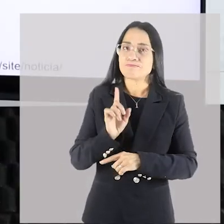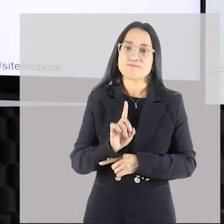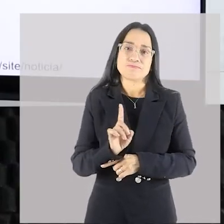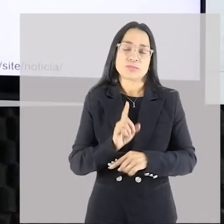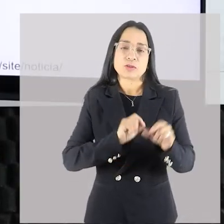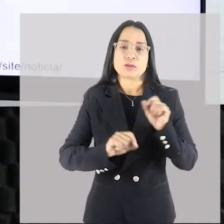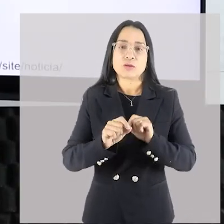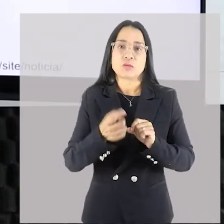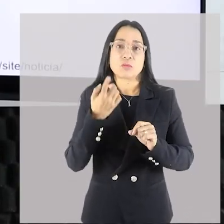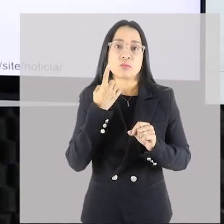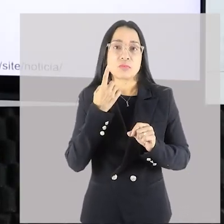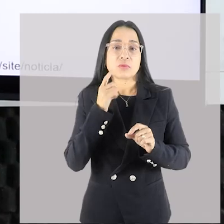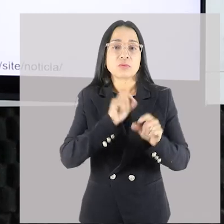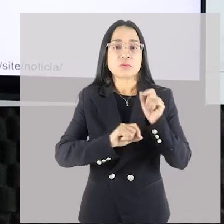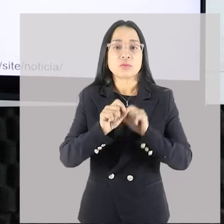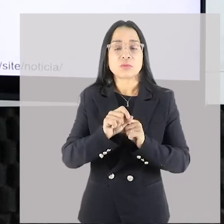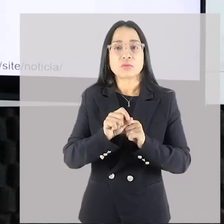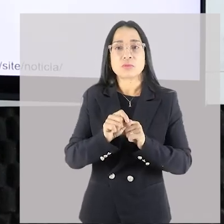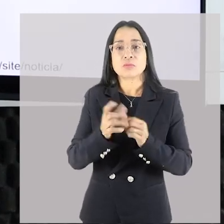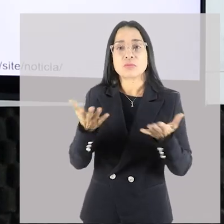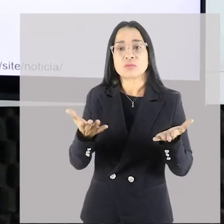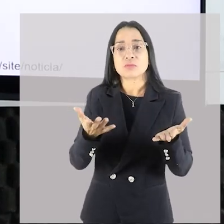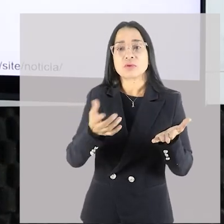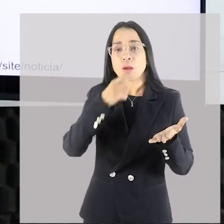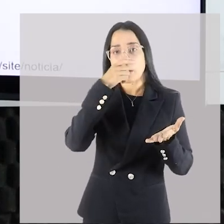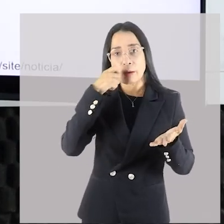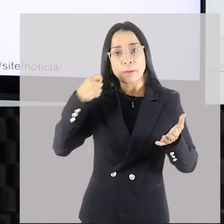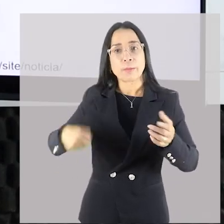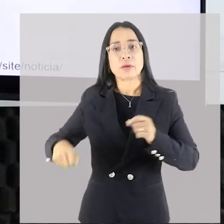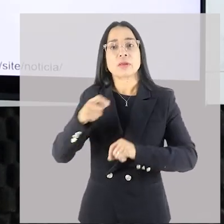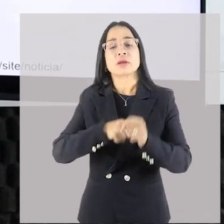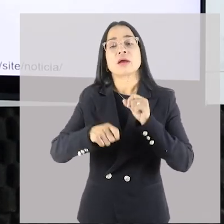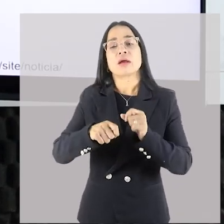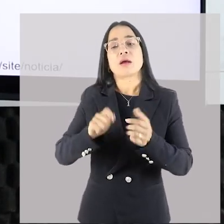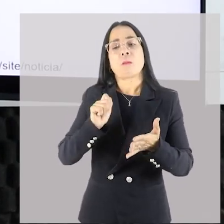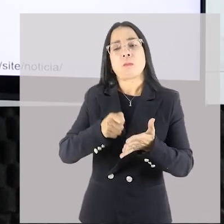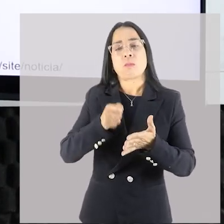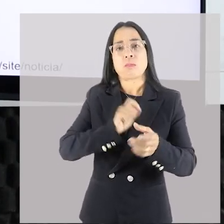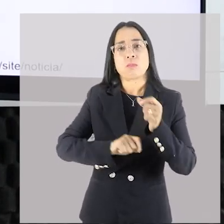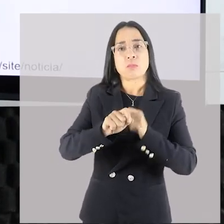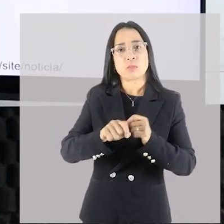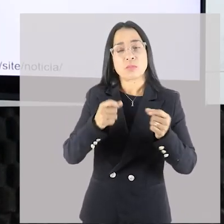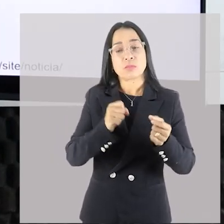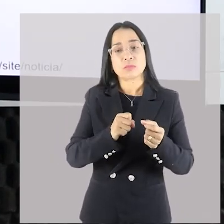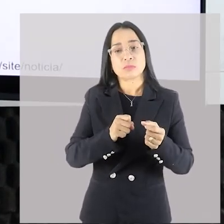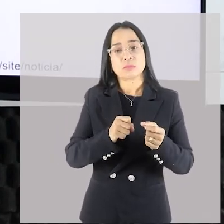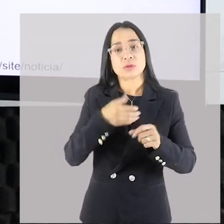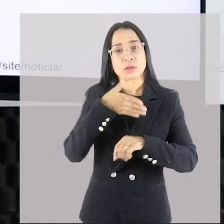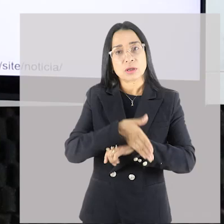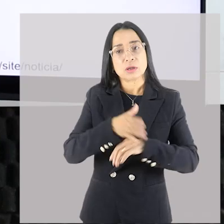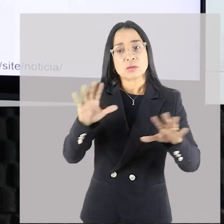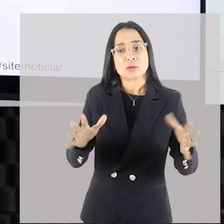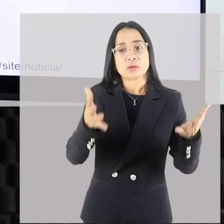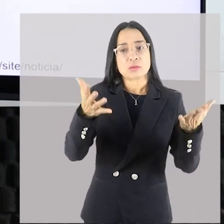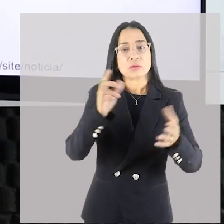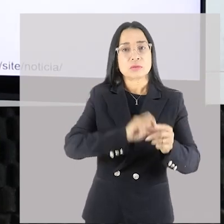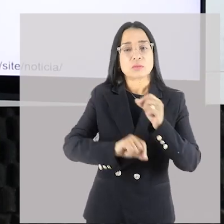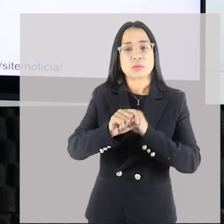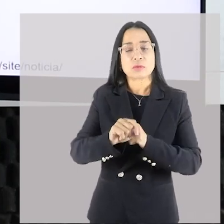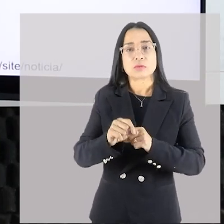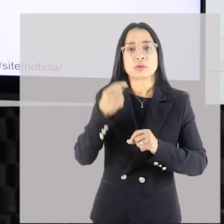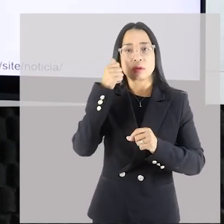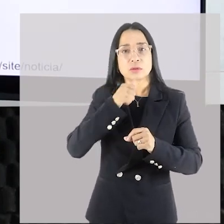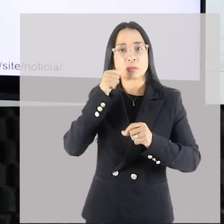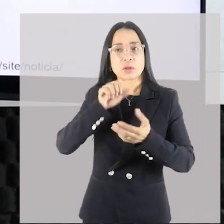aí ainda um legado patriarcal muito grande dentro desses eventos, tá? Onde as mulheres elas